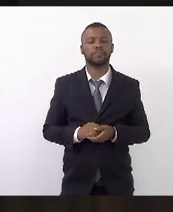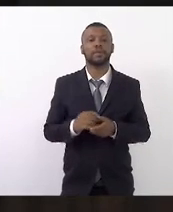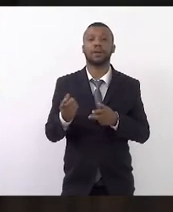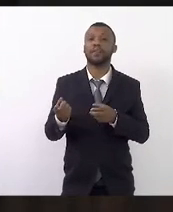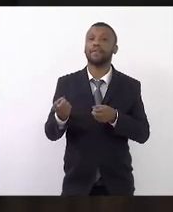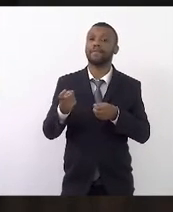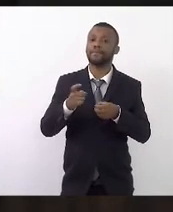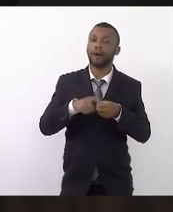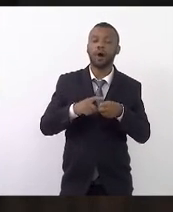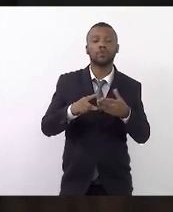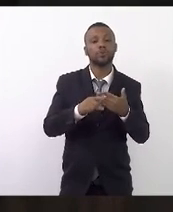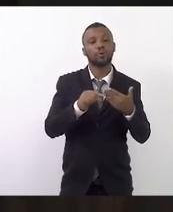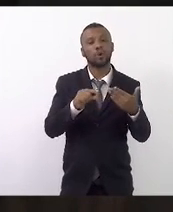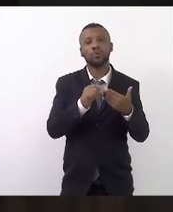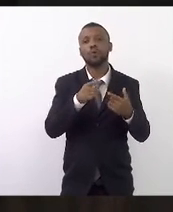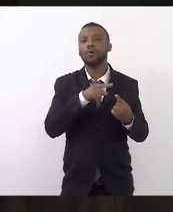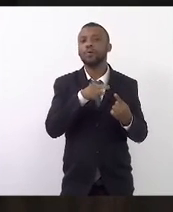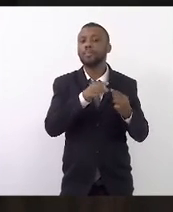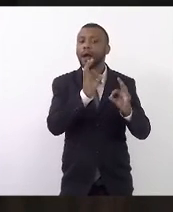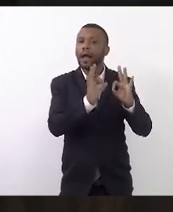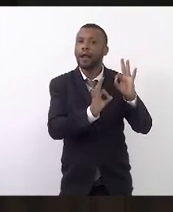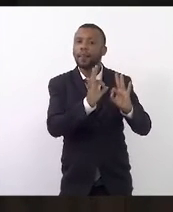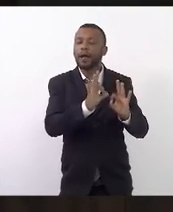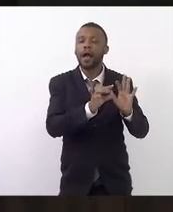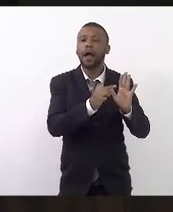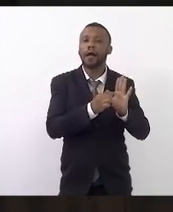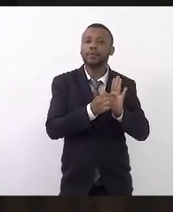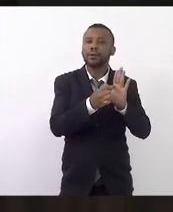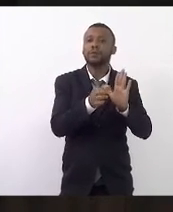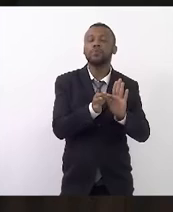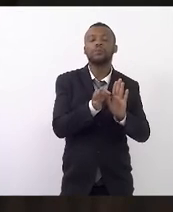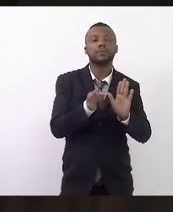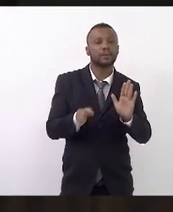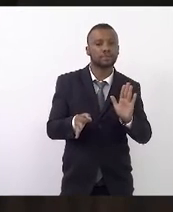Retorna ao autor para elaborar a indicação simples.